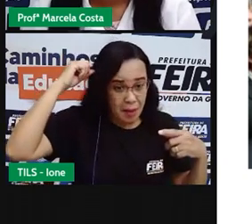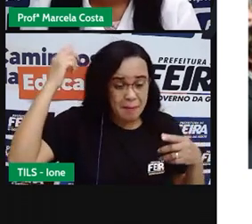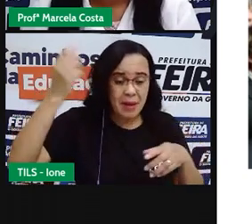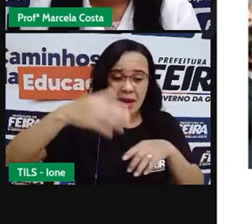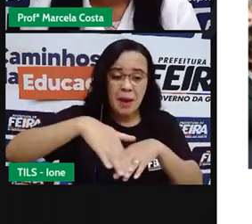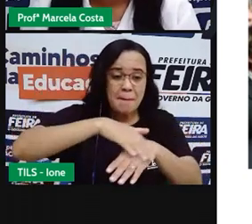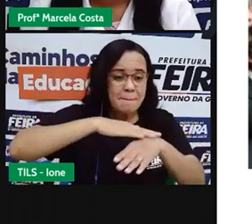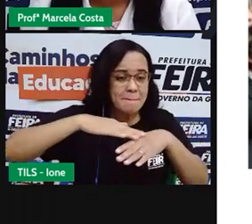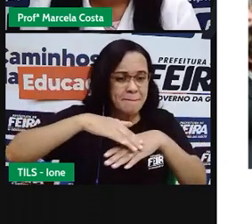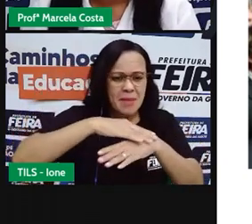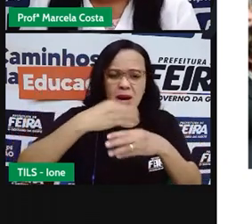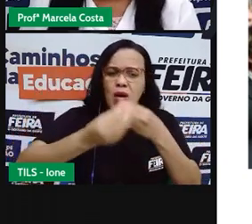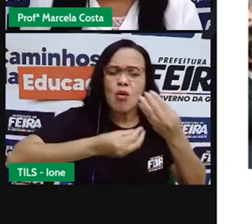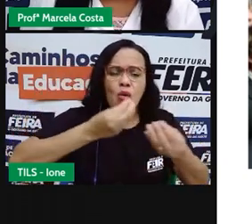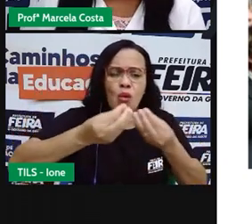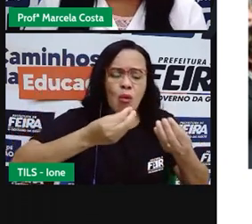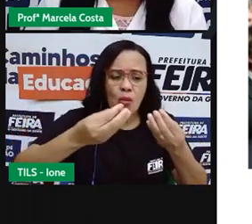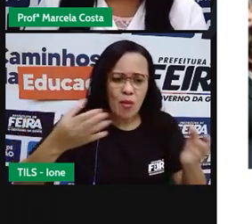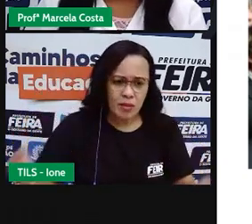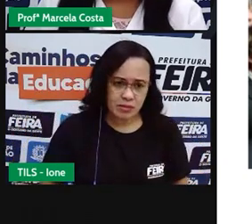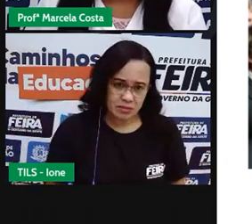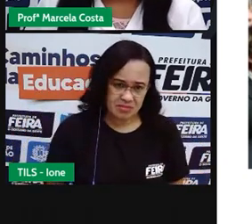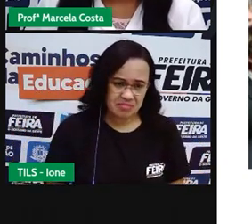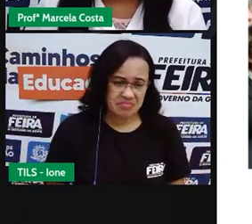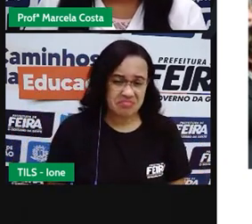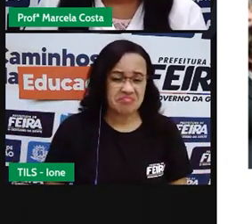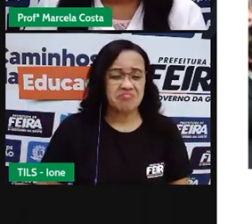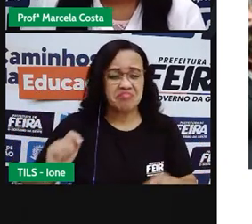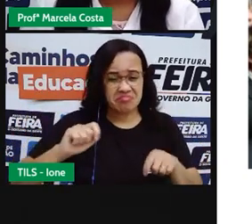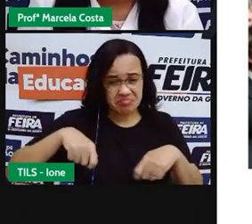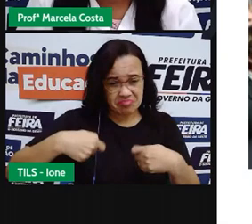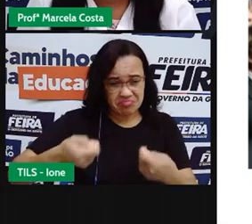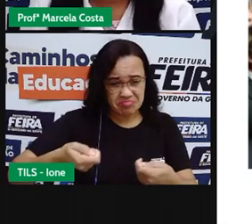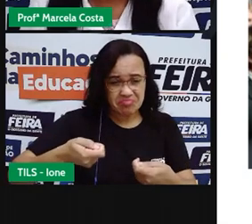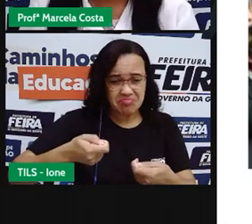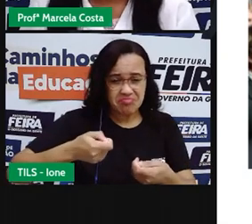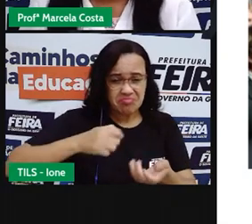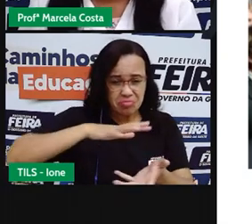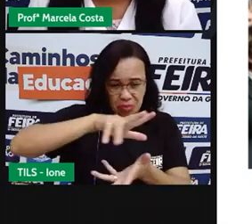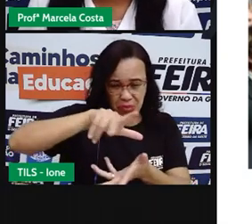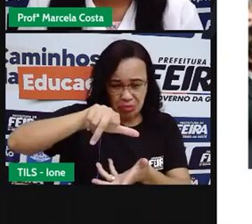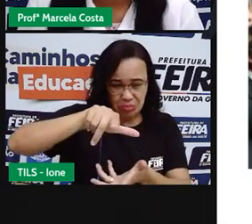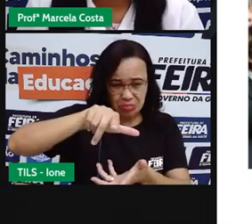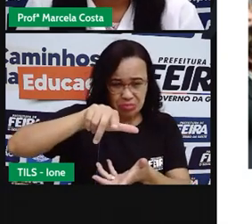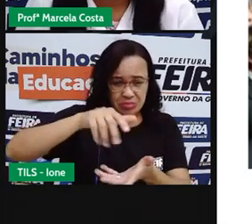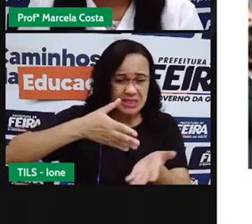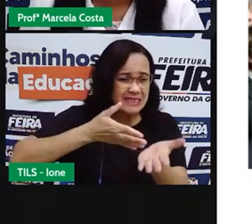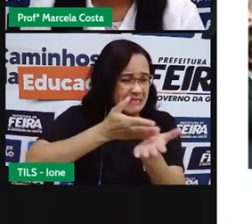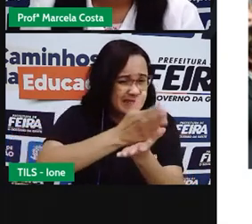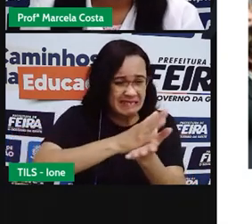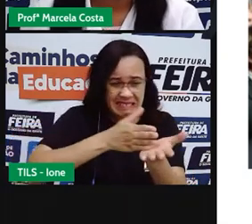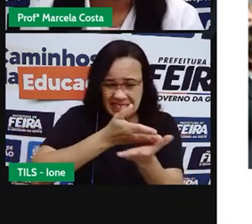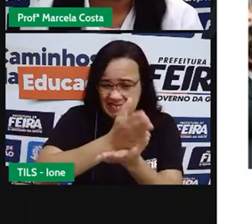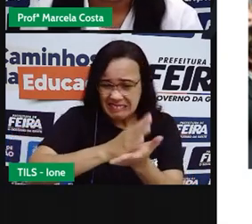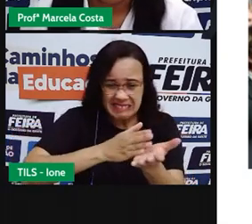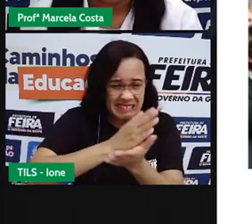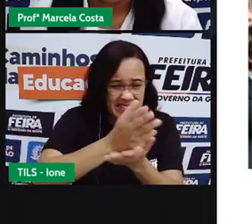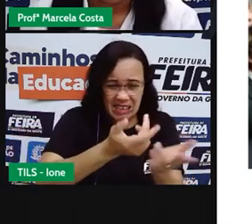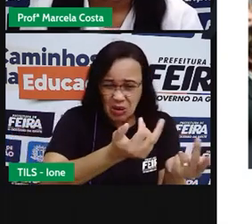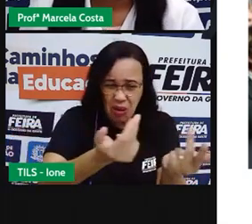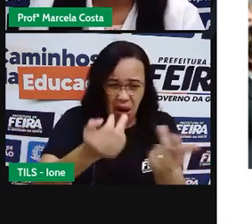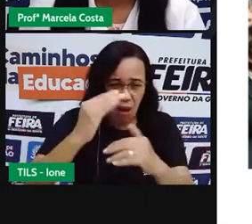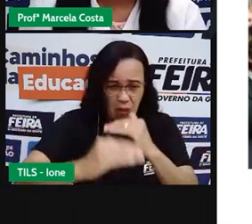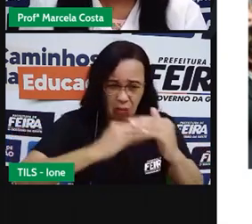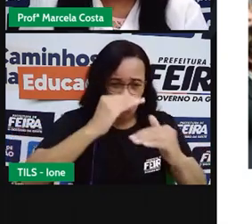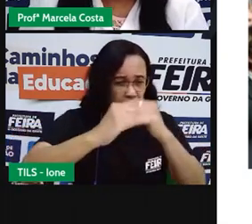pele? Seria um mundo muito chato, uma mesmice, sem aprendizado, sem